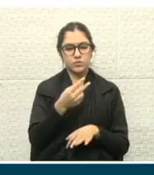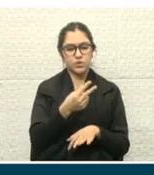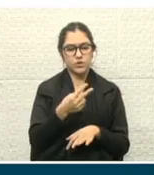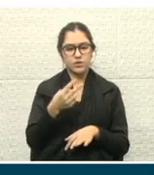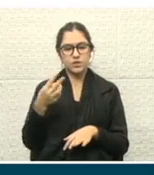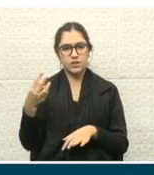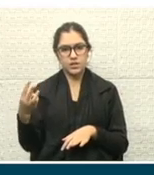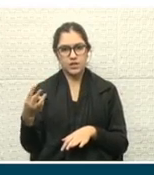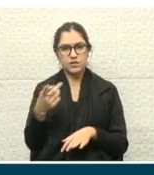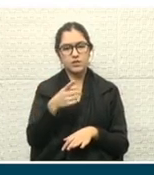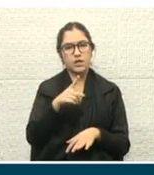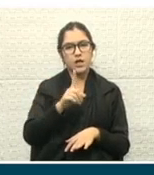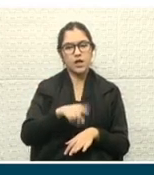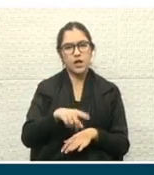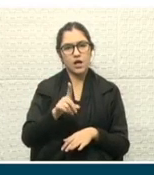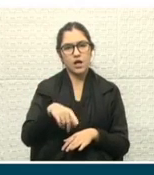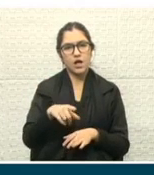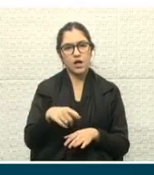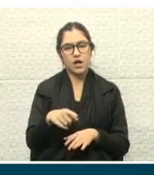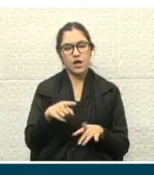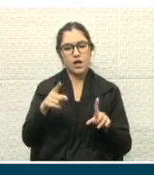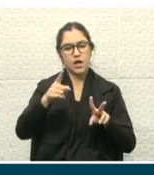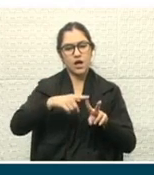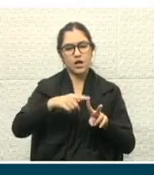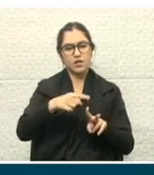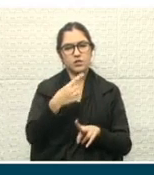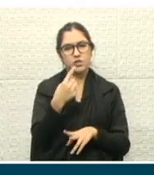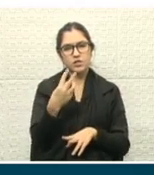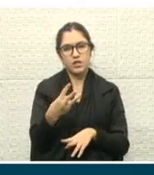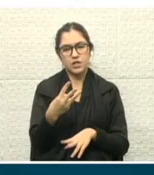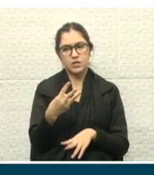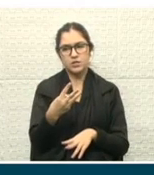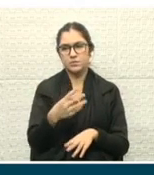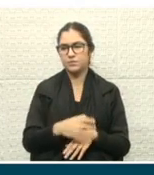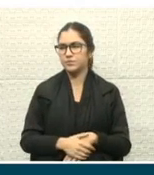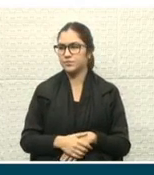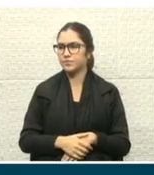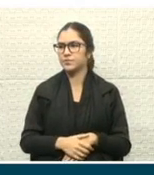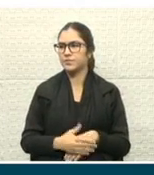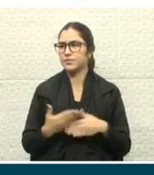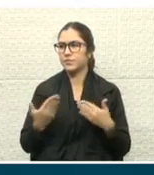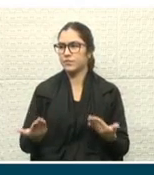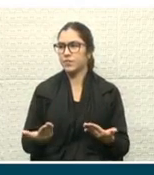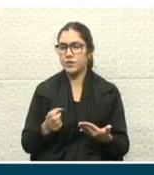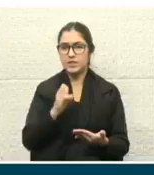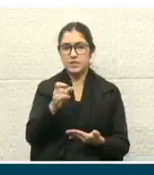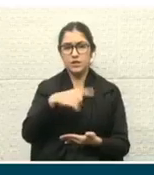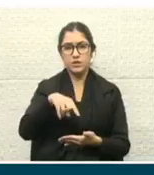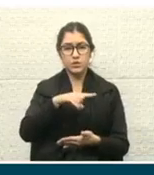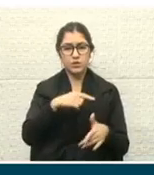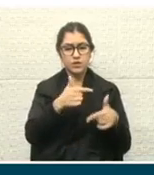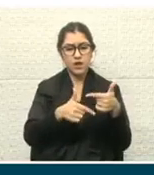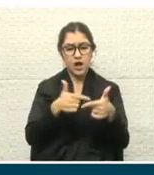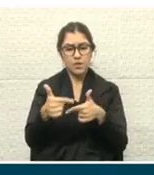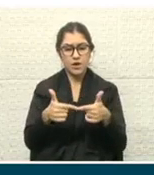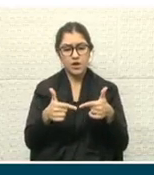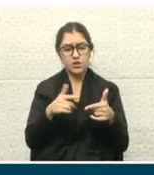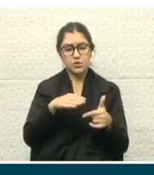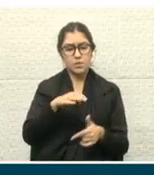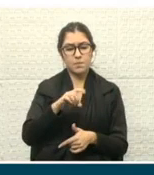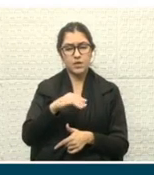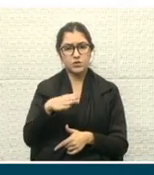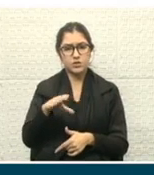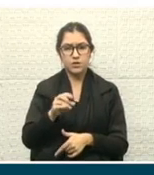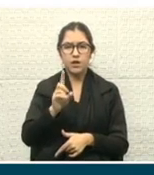3, seria de raiz de 13 unidades. Então, se nós fôssemos trabalhar com